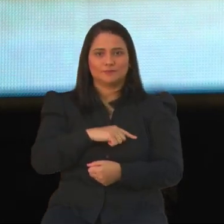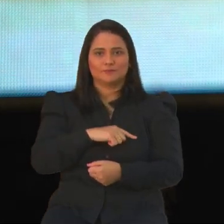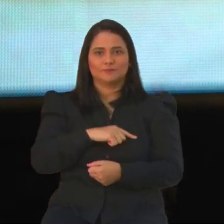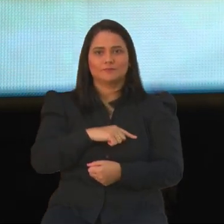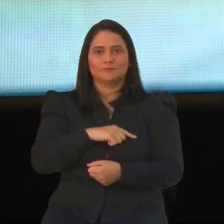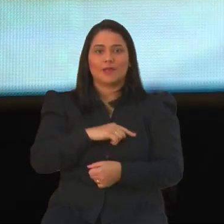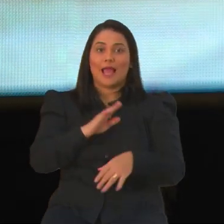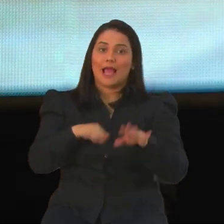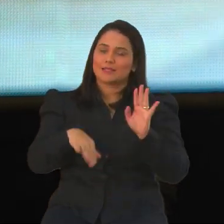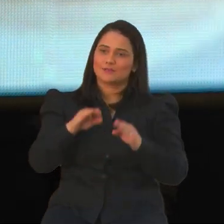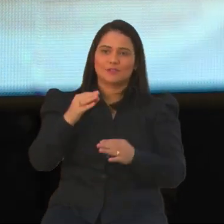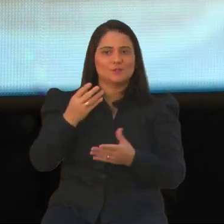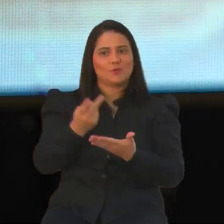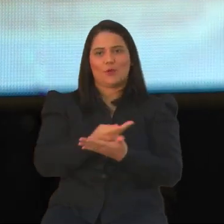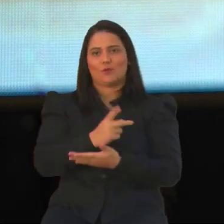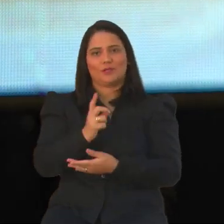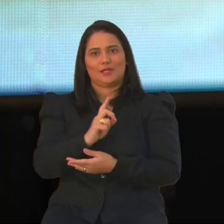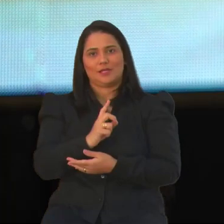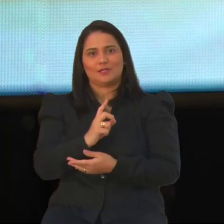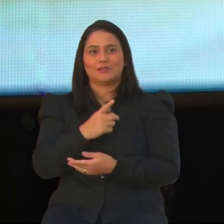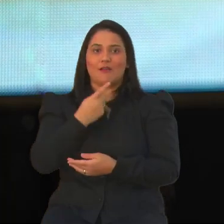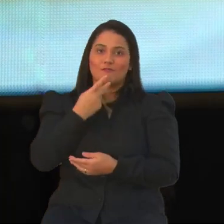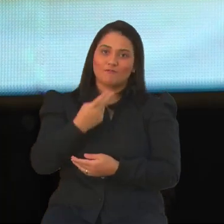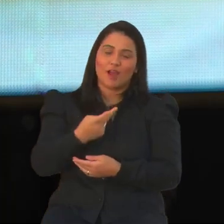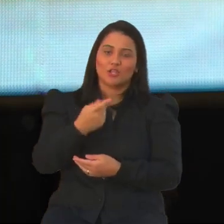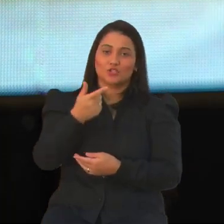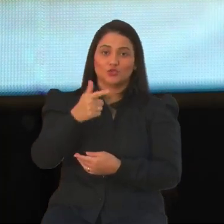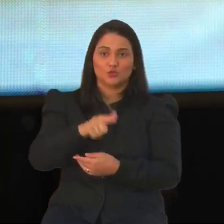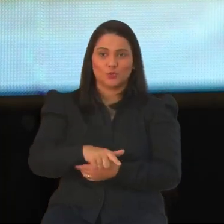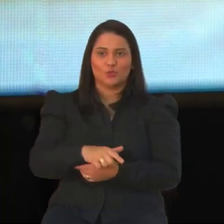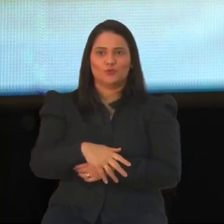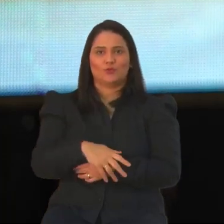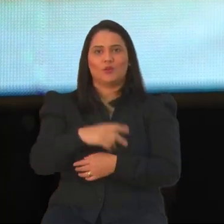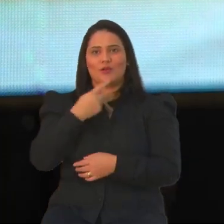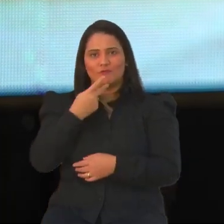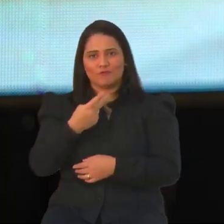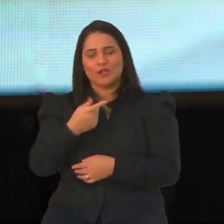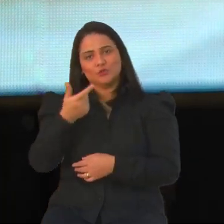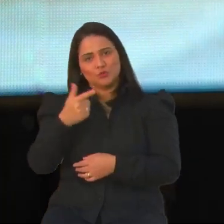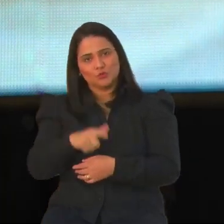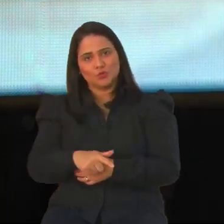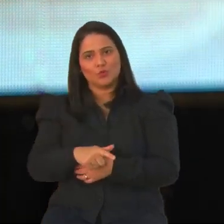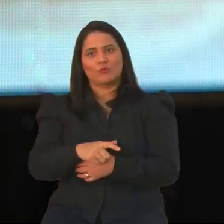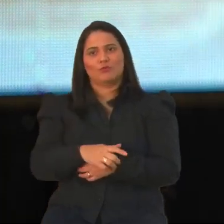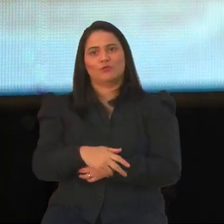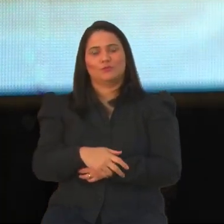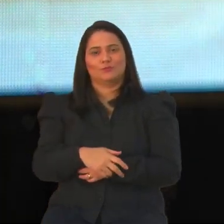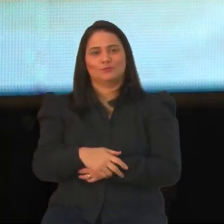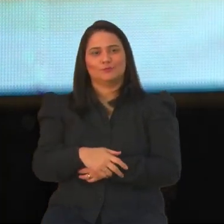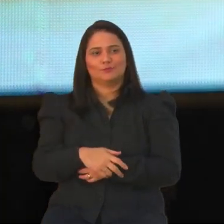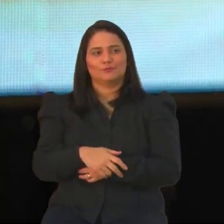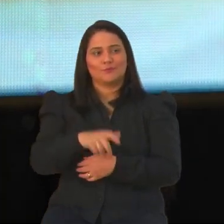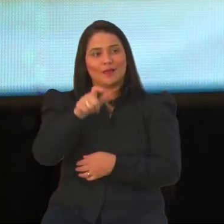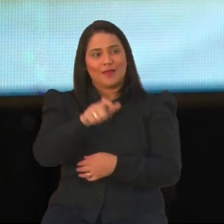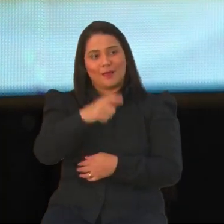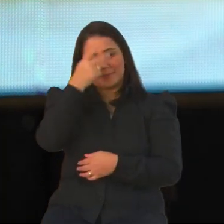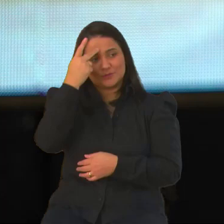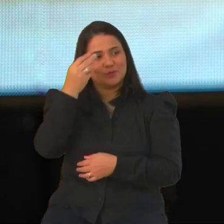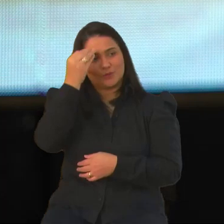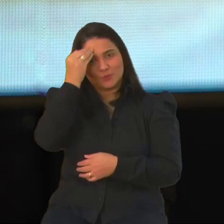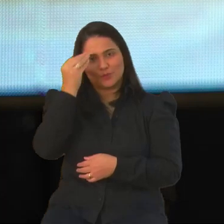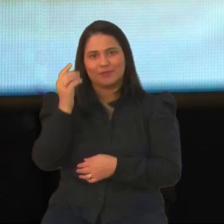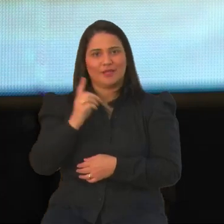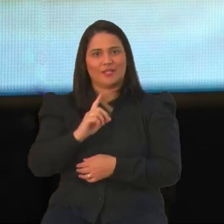acontece. Aí você fala de novo e fala de novo e a pessoa não